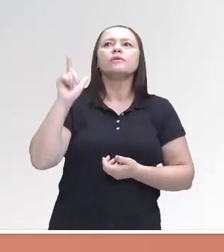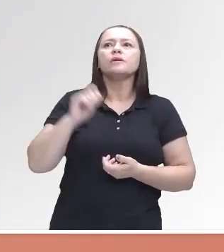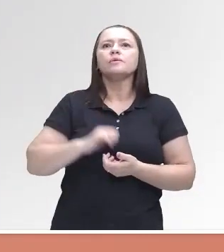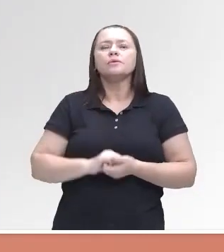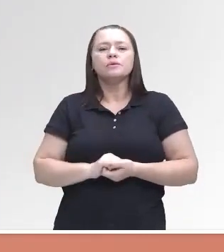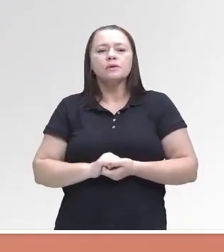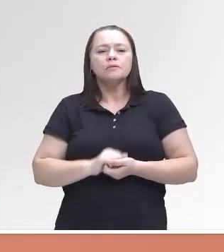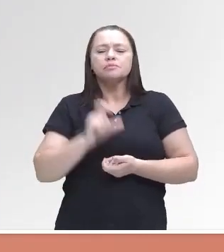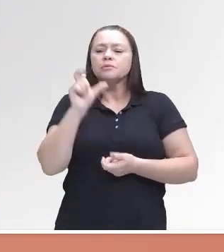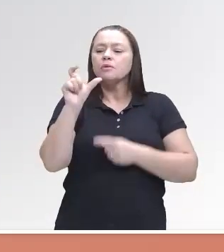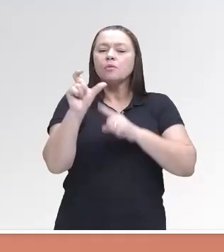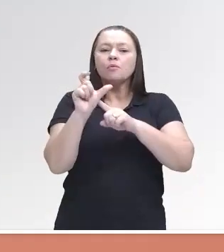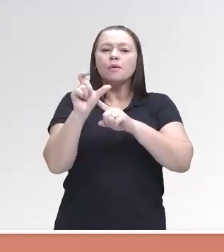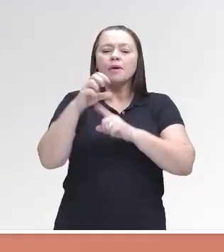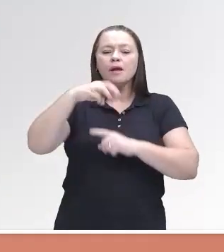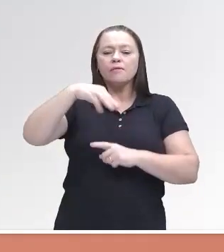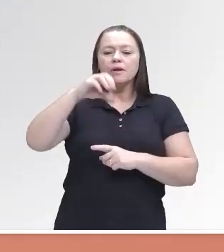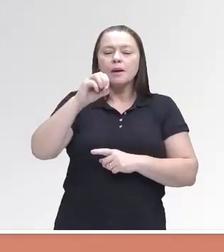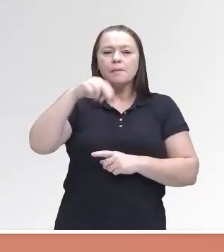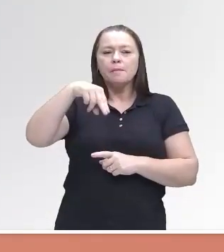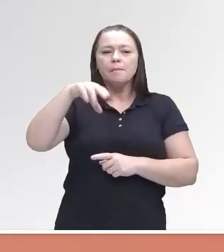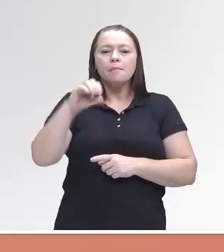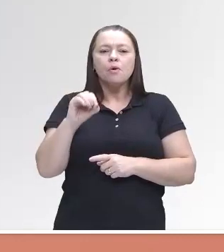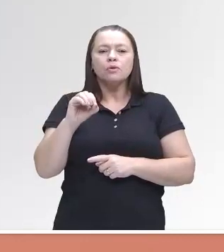é uma palavra monossílaba?